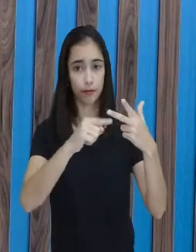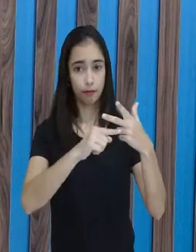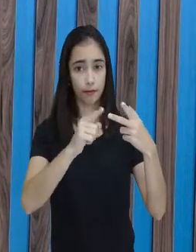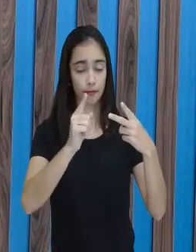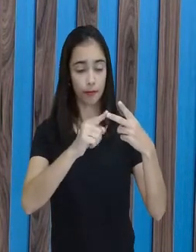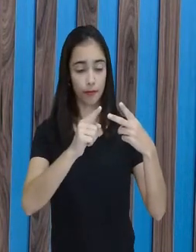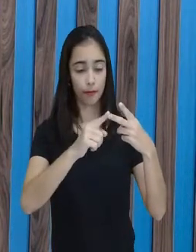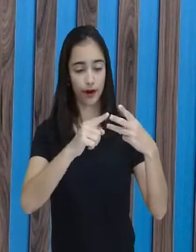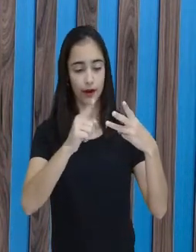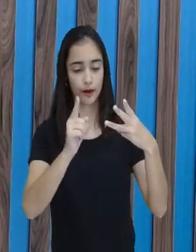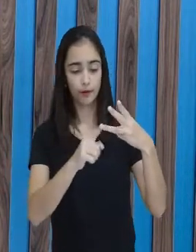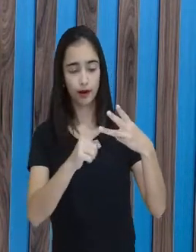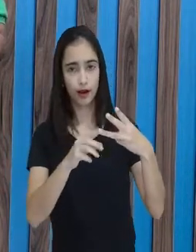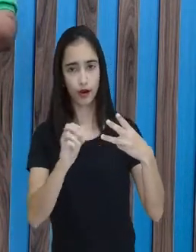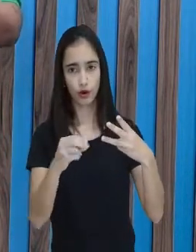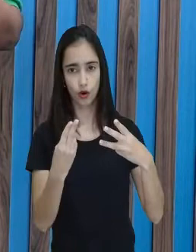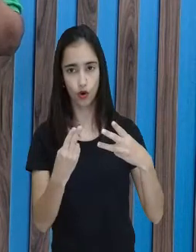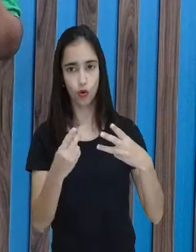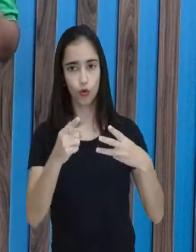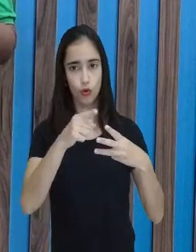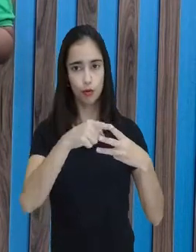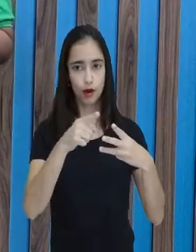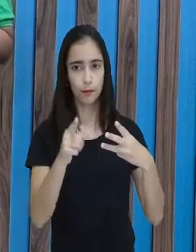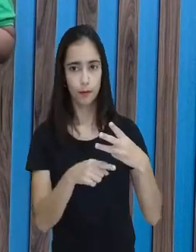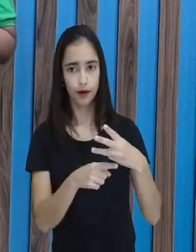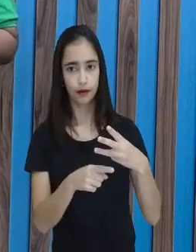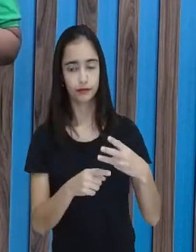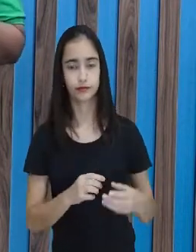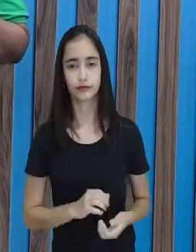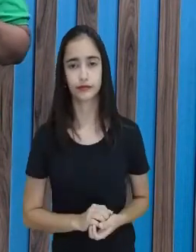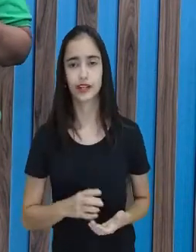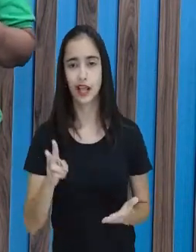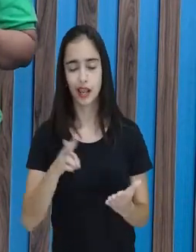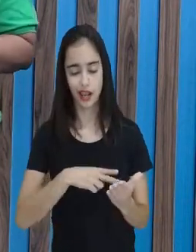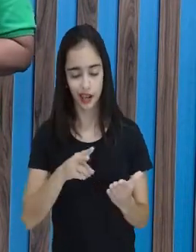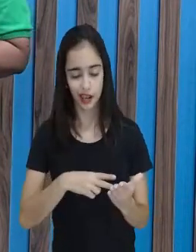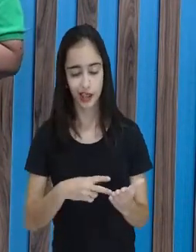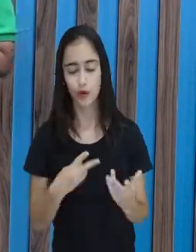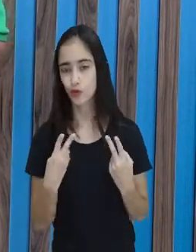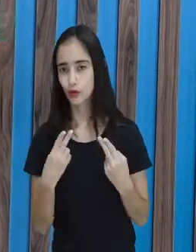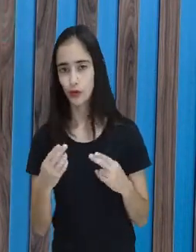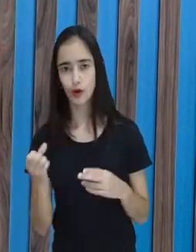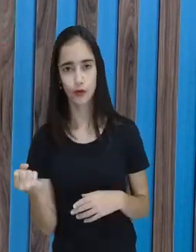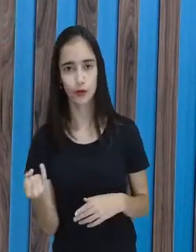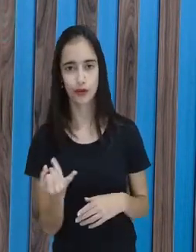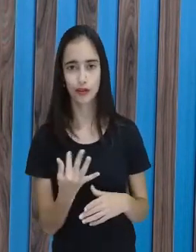e Severino, que leram a mesma quantidade de páginas.